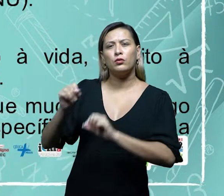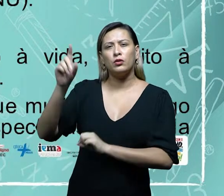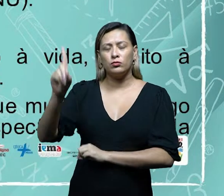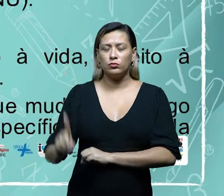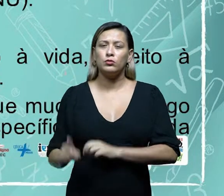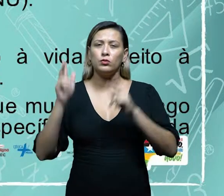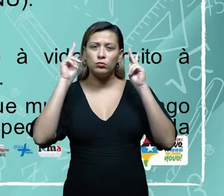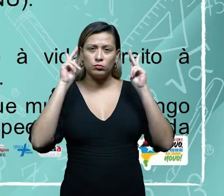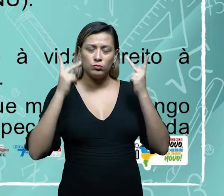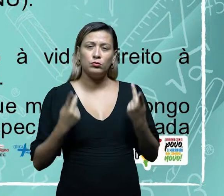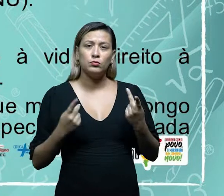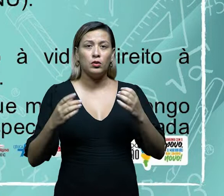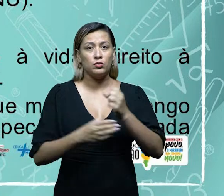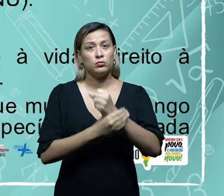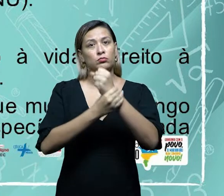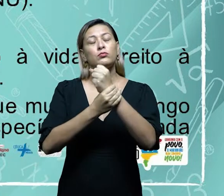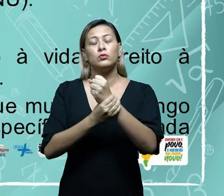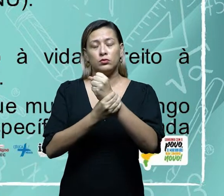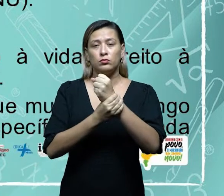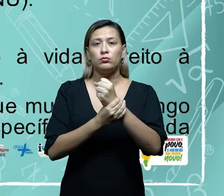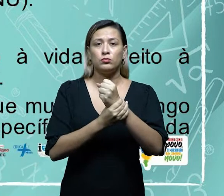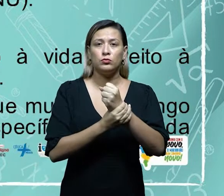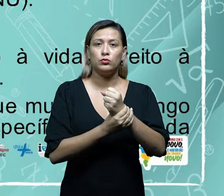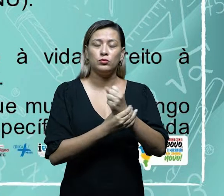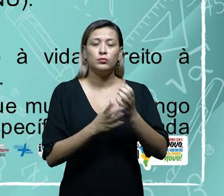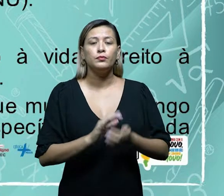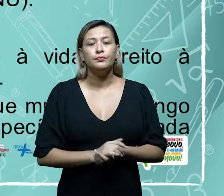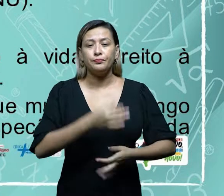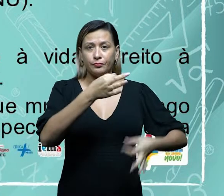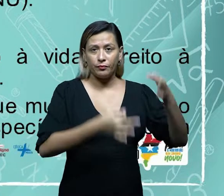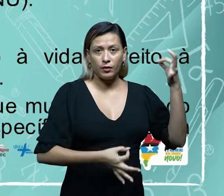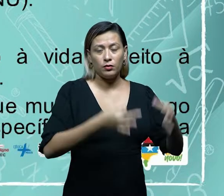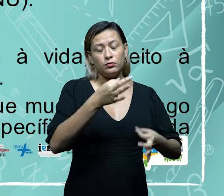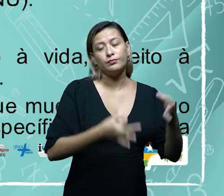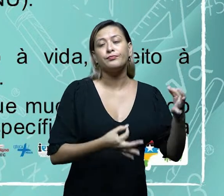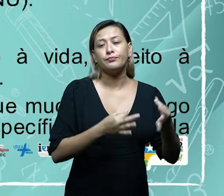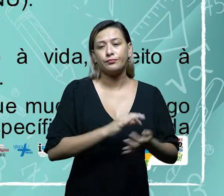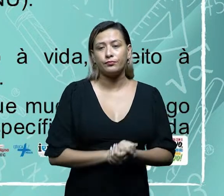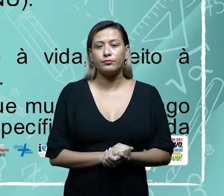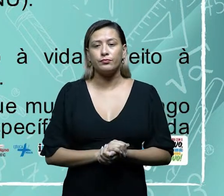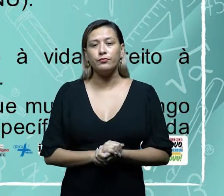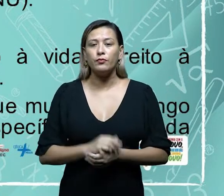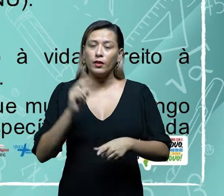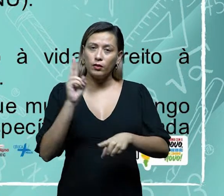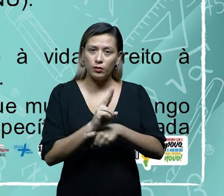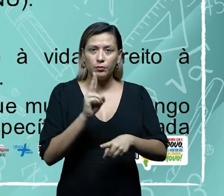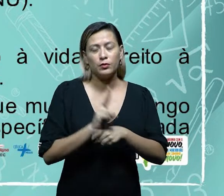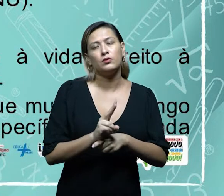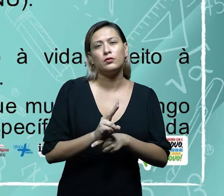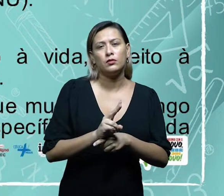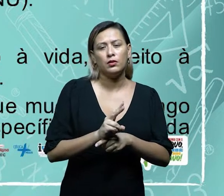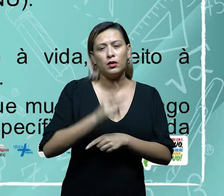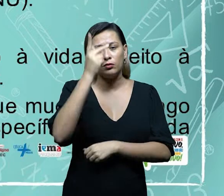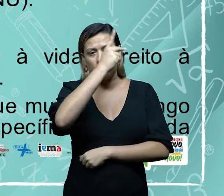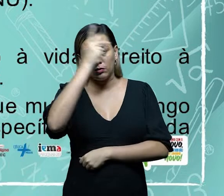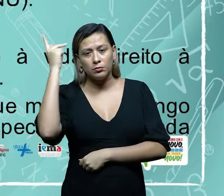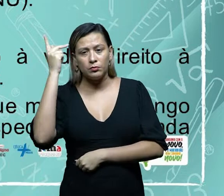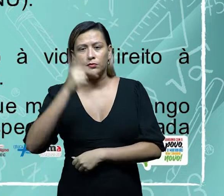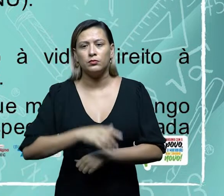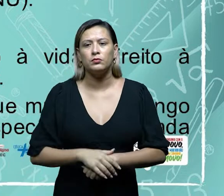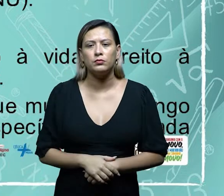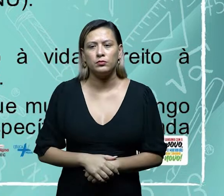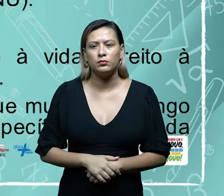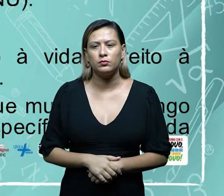garantias jurídicas universais que protegem, de fato, o indivíduo e grupos contra as ações ou